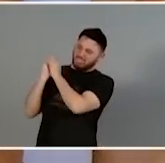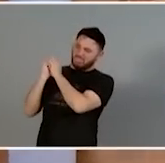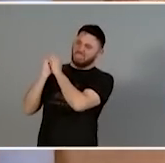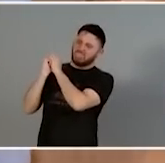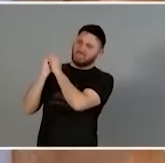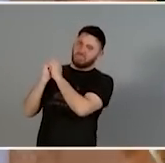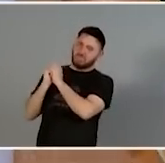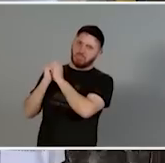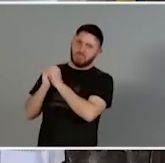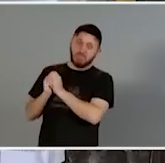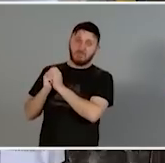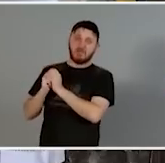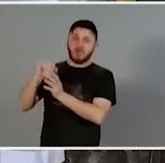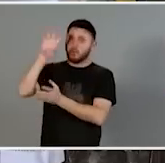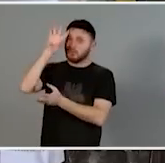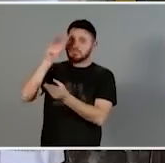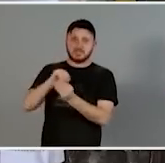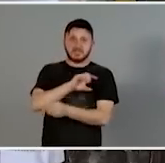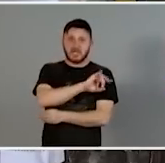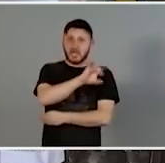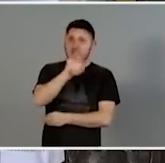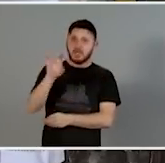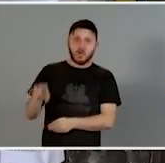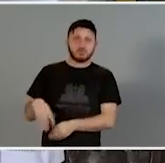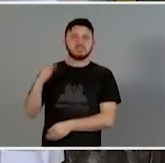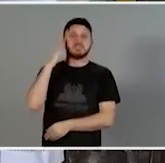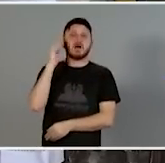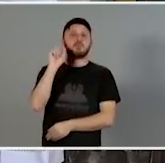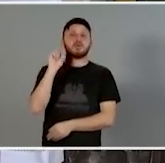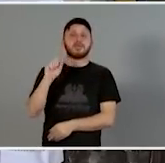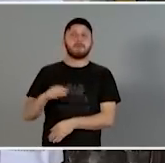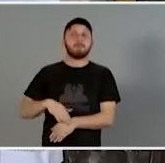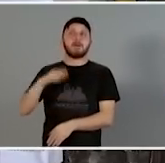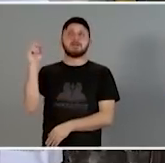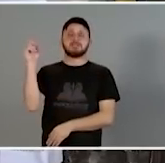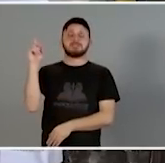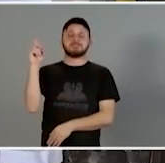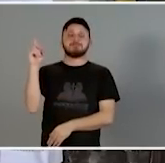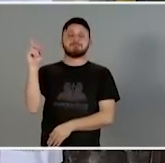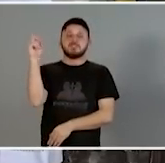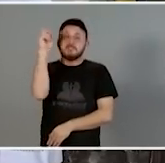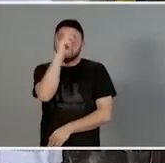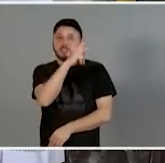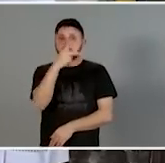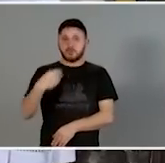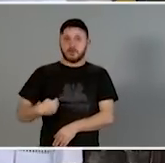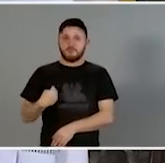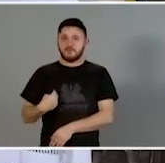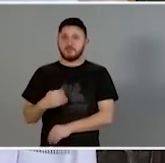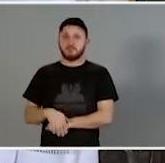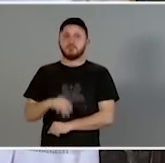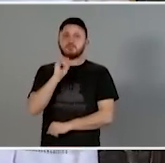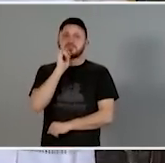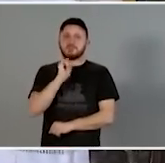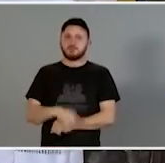cada um vai dizer depois no teu coração, o que é que você diria que um fardo que não vale a pena carregar?